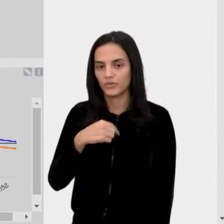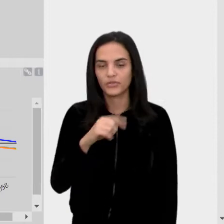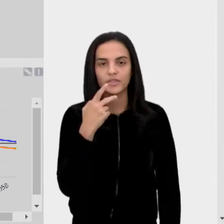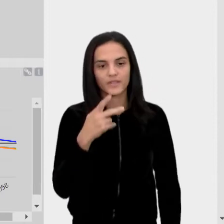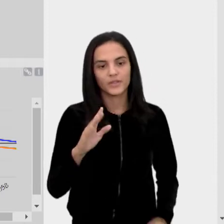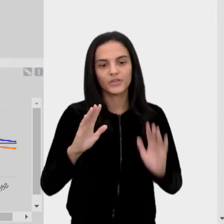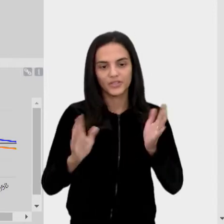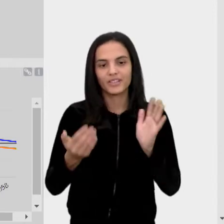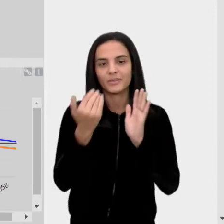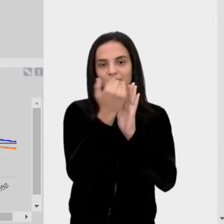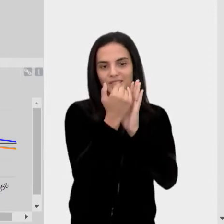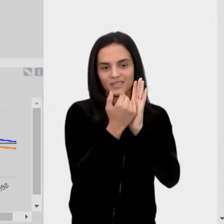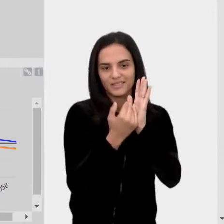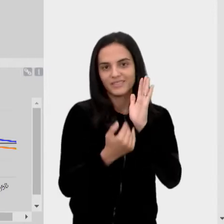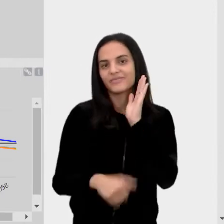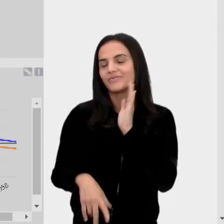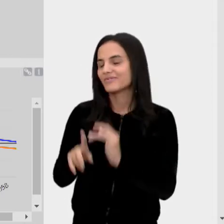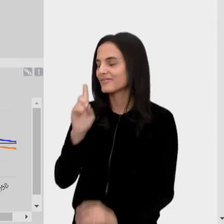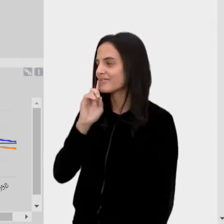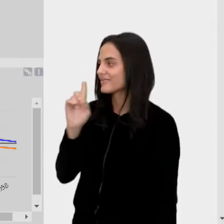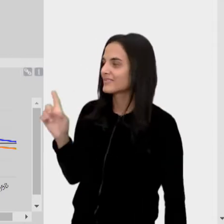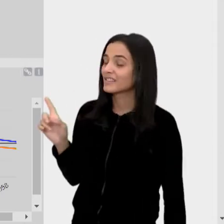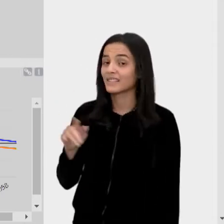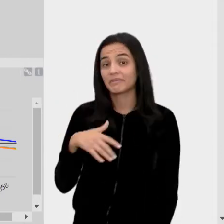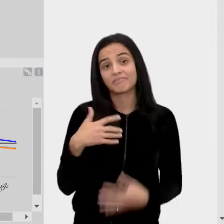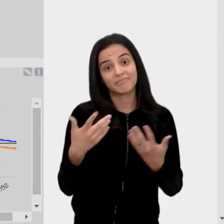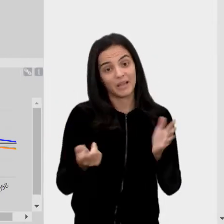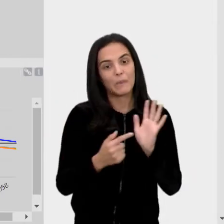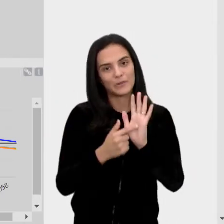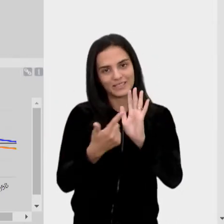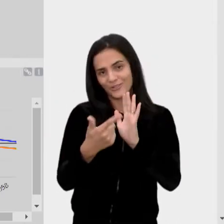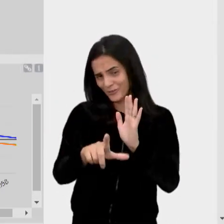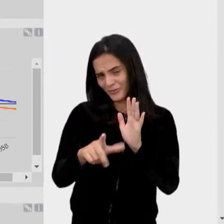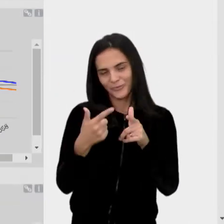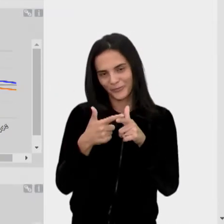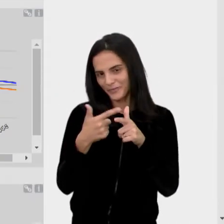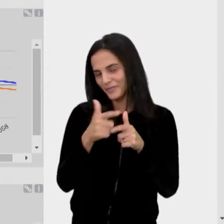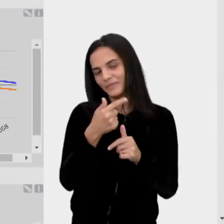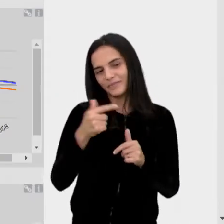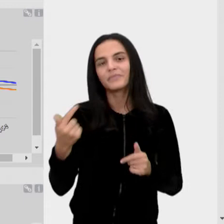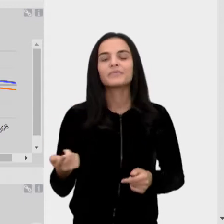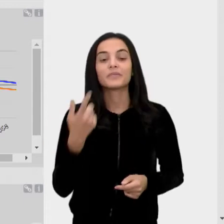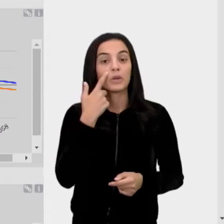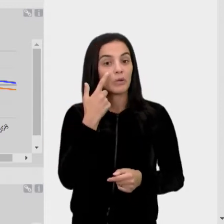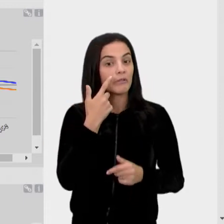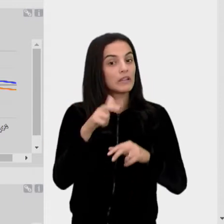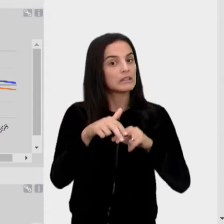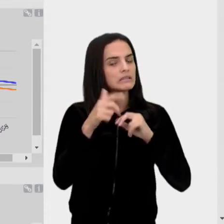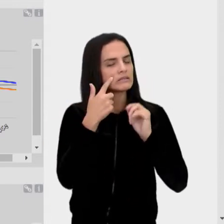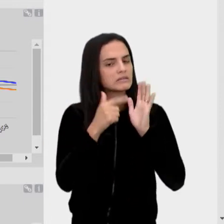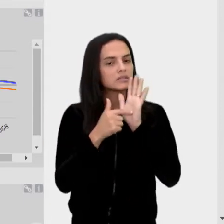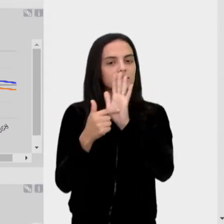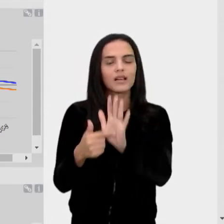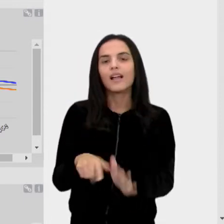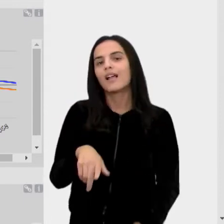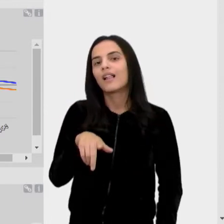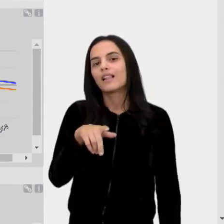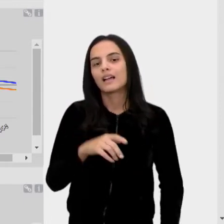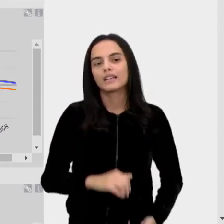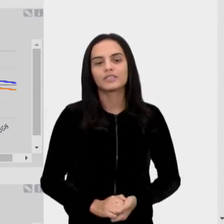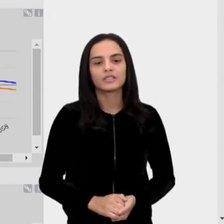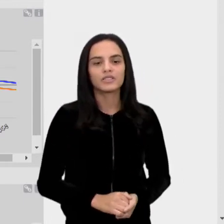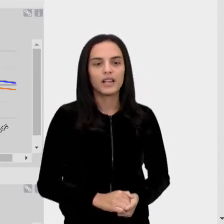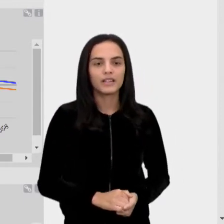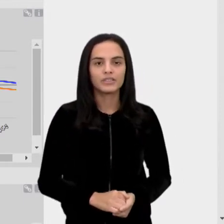sobre a pirâmide etária, né? Mas não custa nada mostrar de novo, né? Então a gente está vendo aí, ó, o que está em laranja